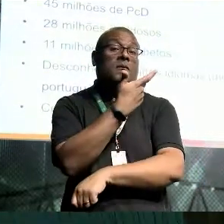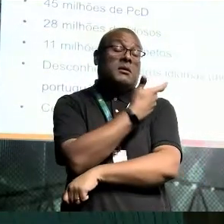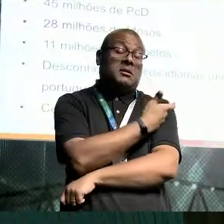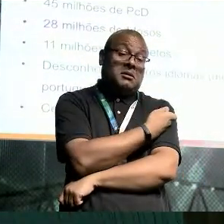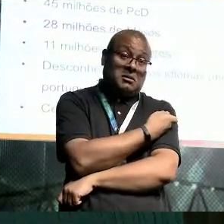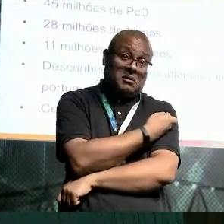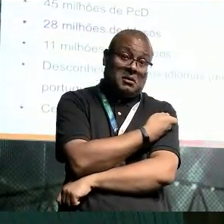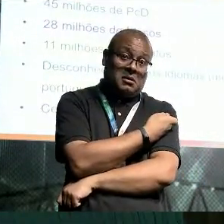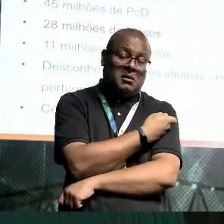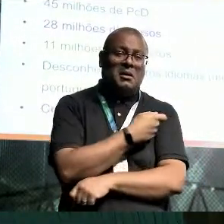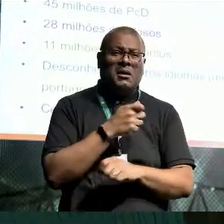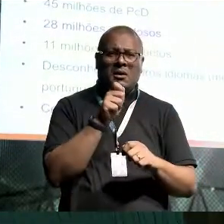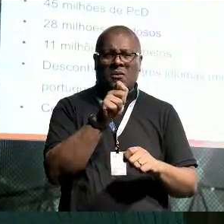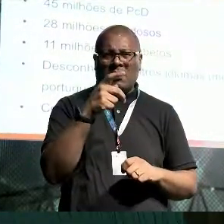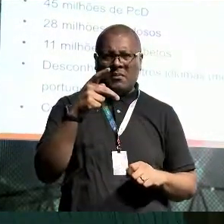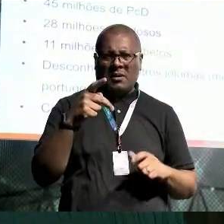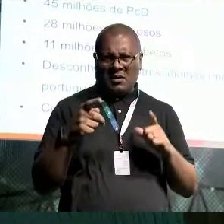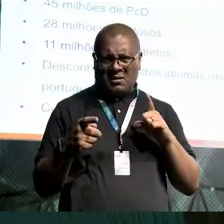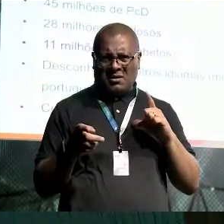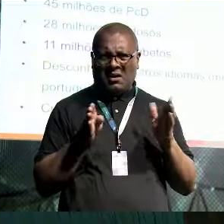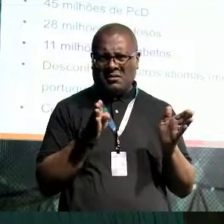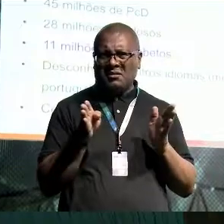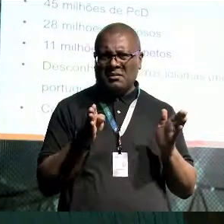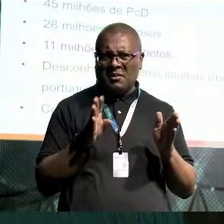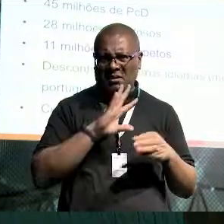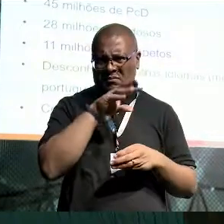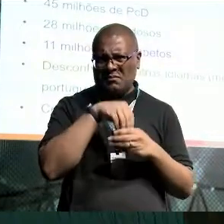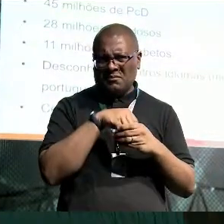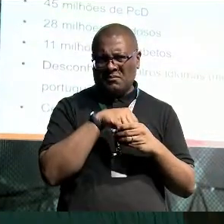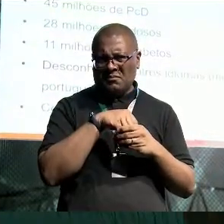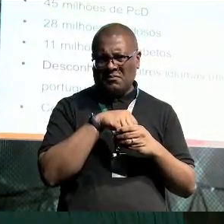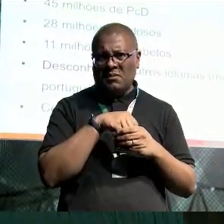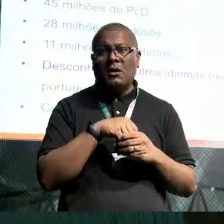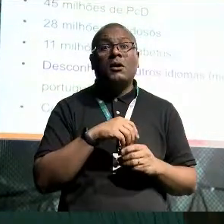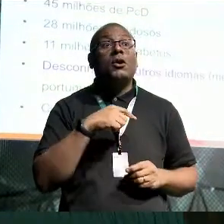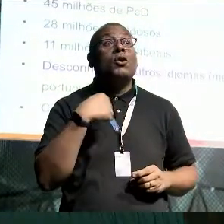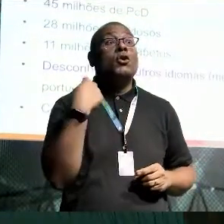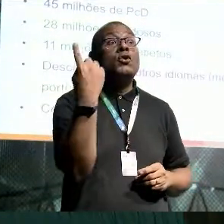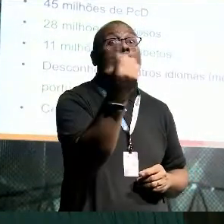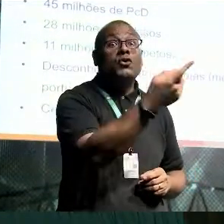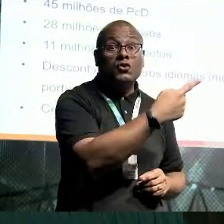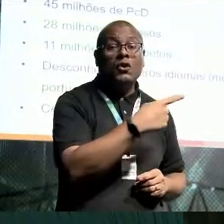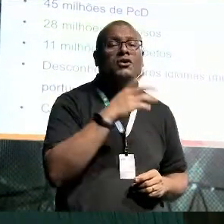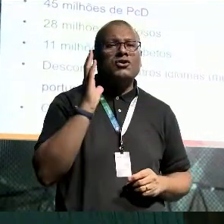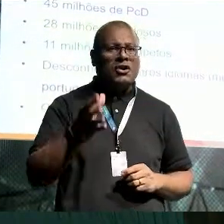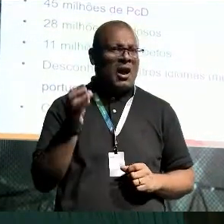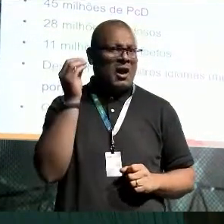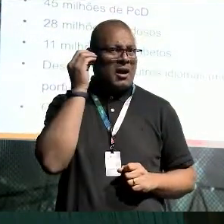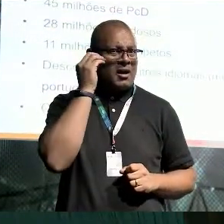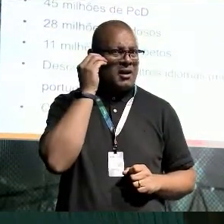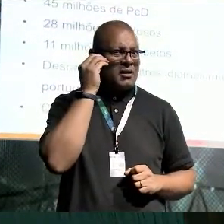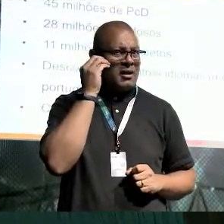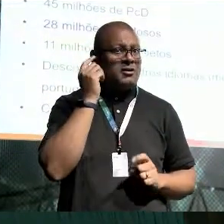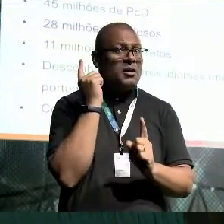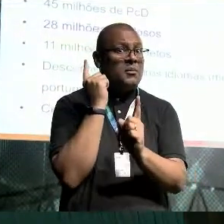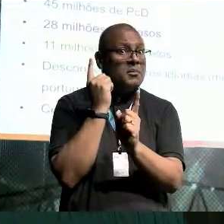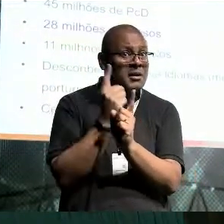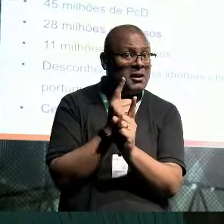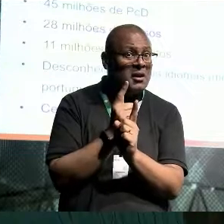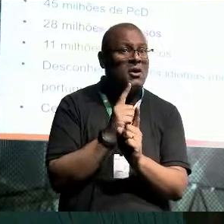vacinação. Será que esses aplicativos eram acessíveis? E será que nós estamos fazendo os testes necessários para